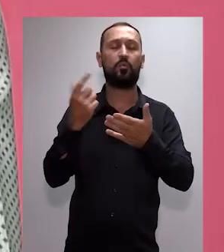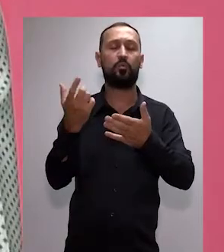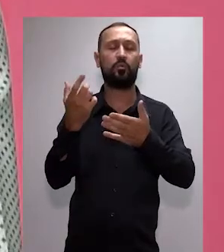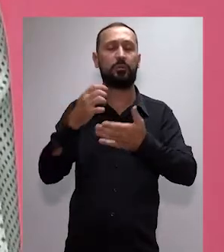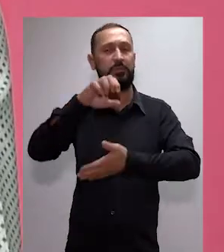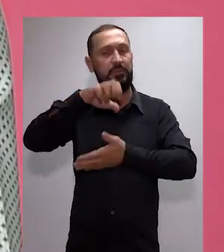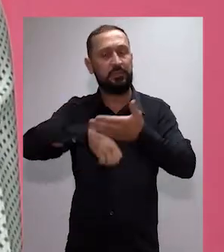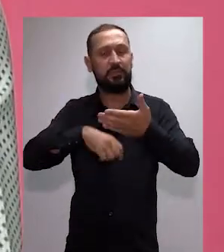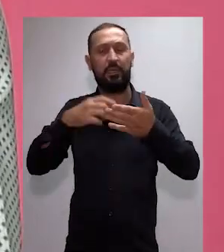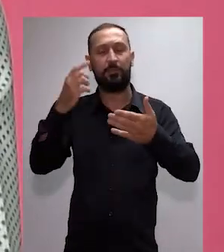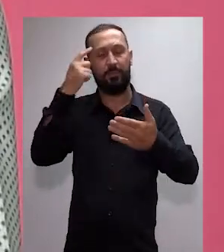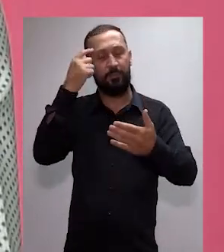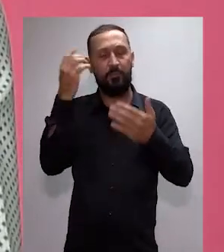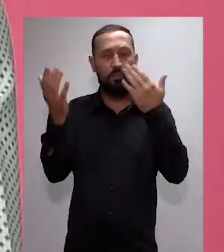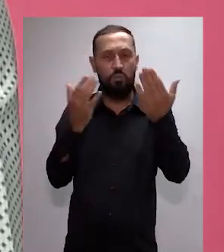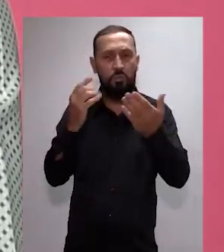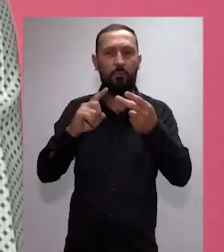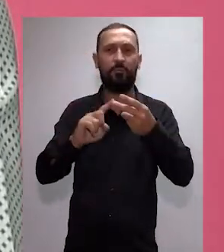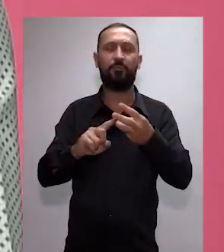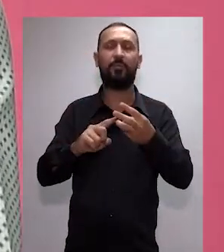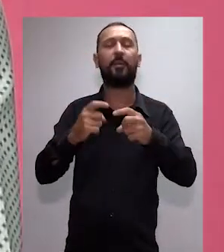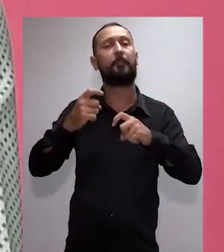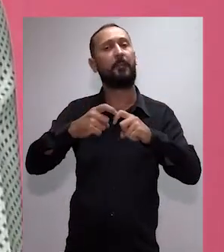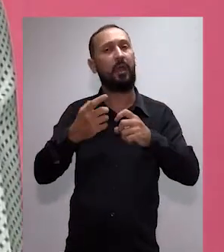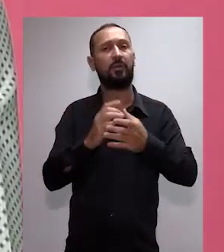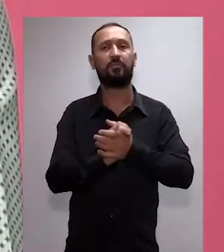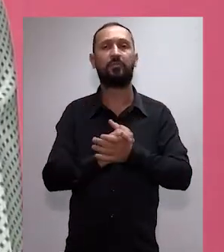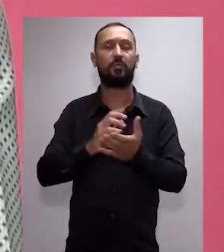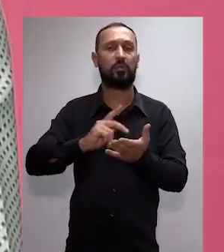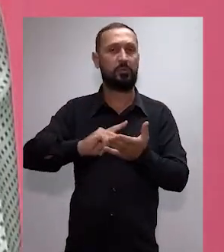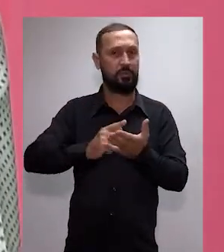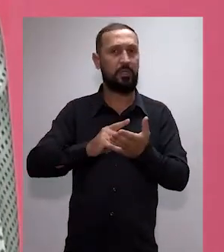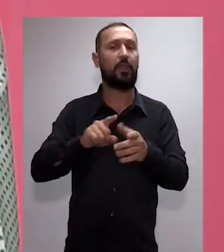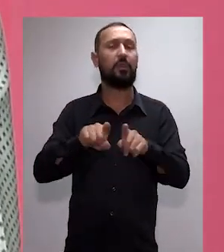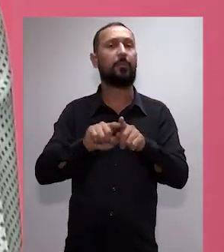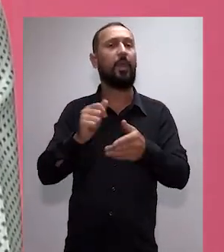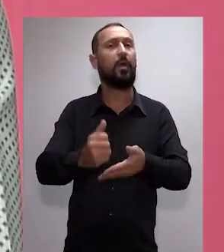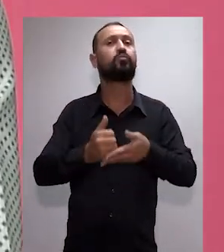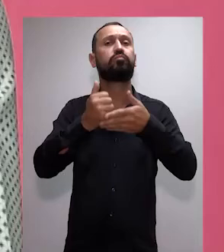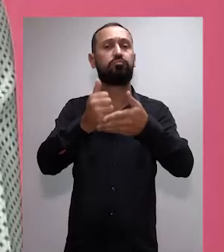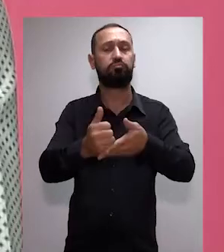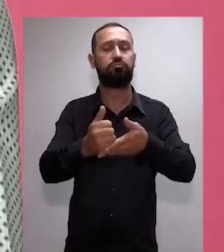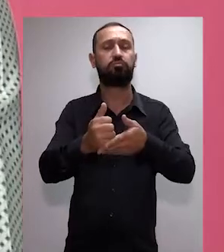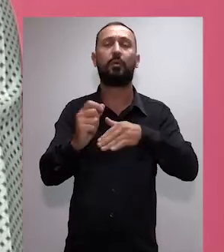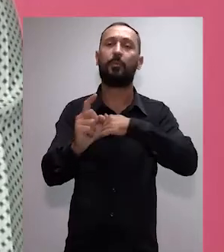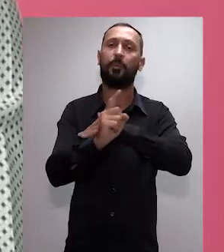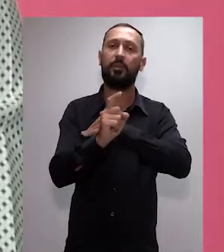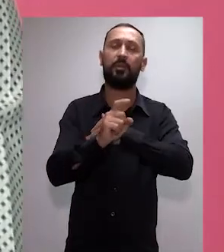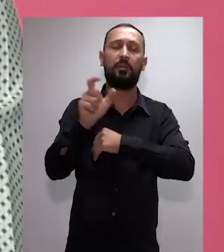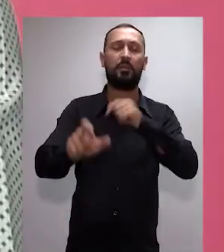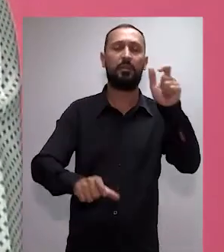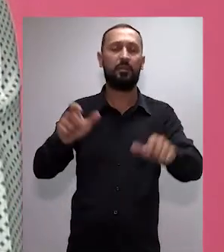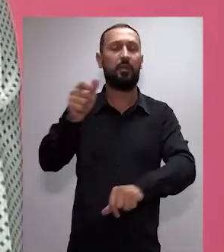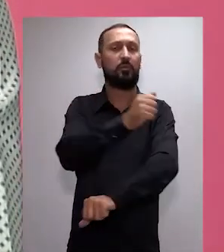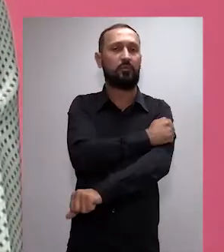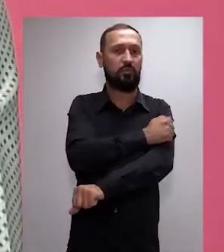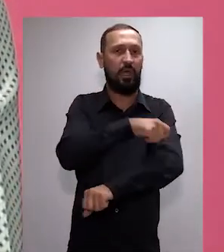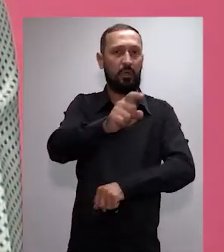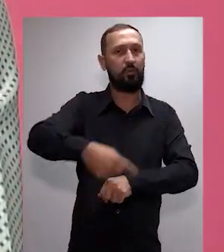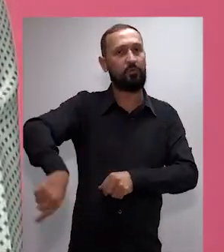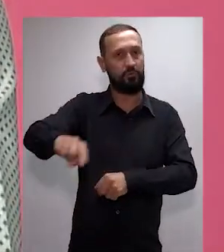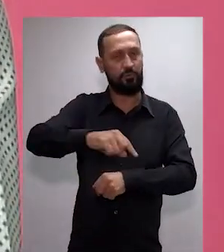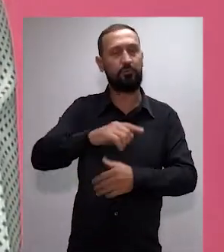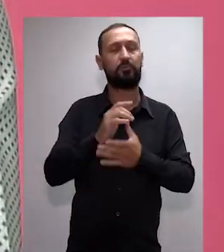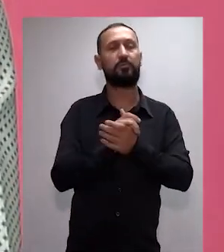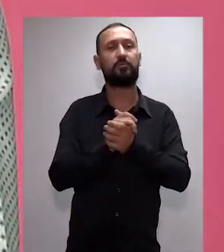psicotécnicos, exame médico e entre outros serviços. Então o sindicato ele atua também para atender os alunos das